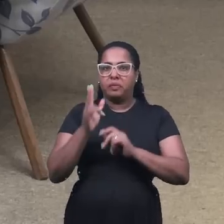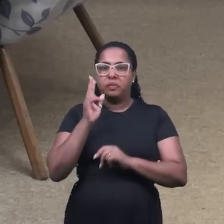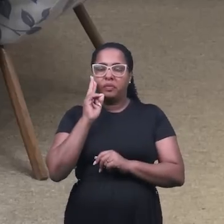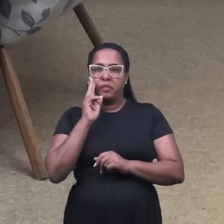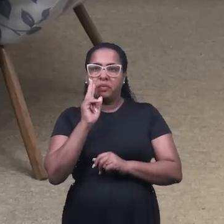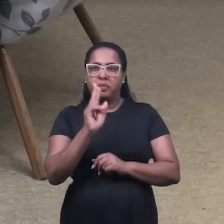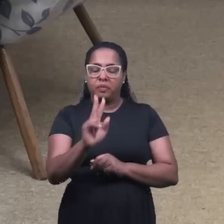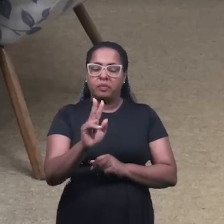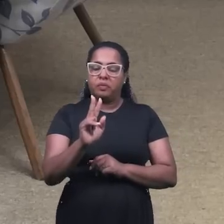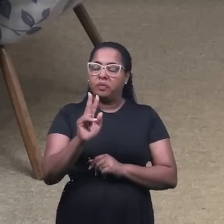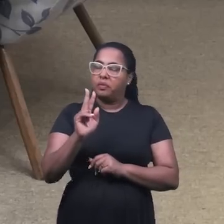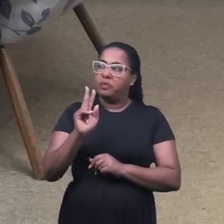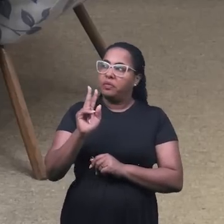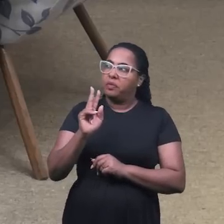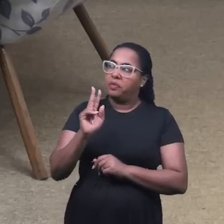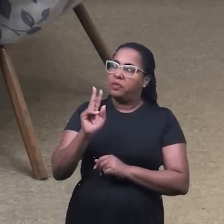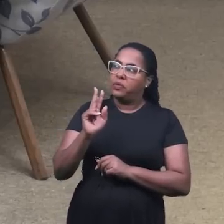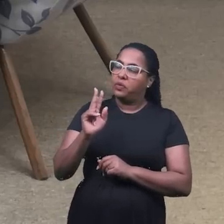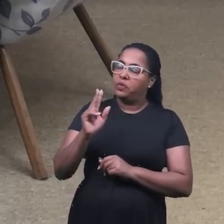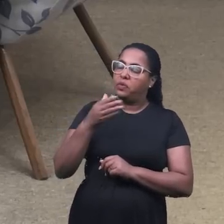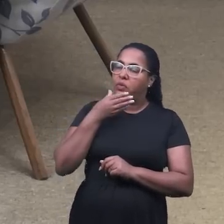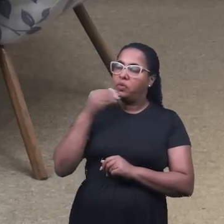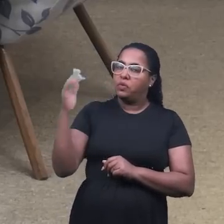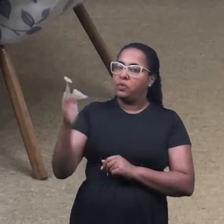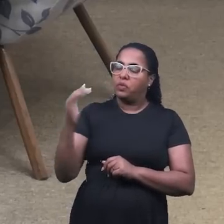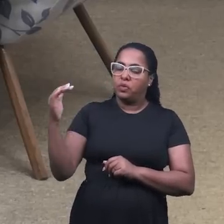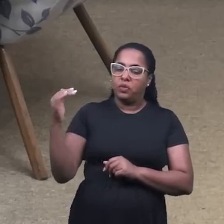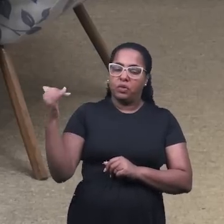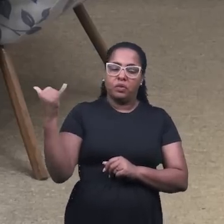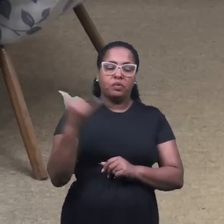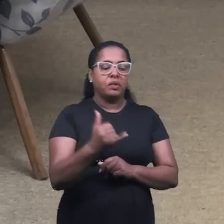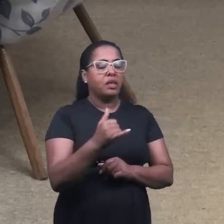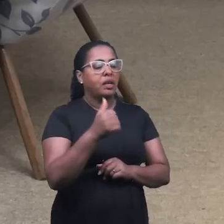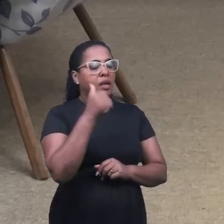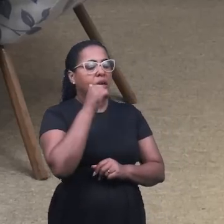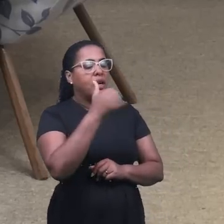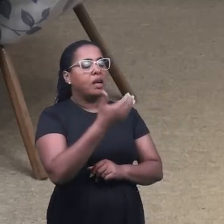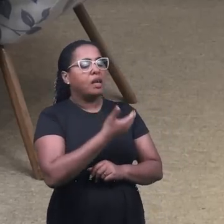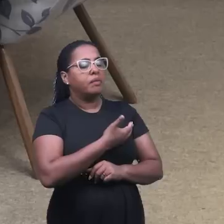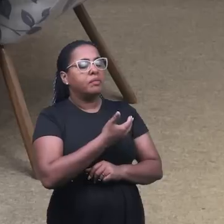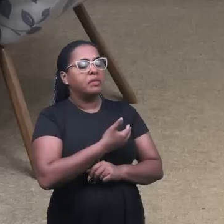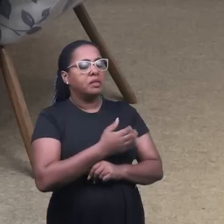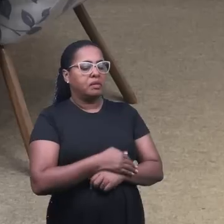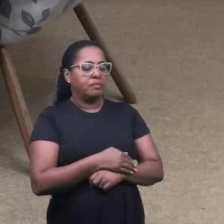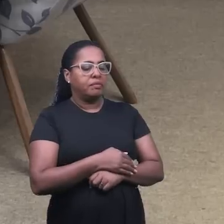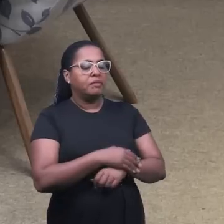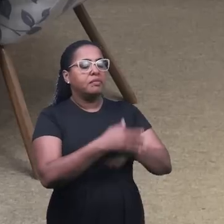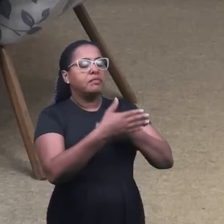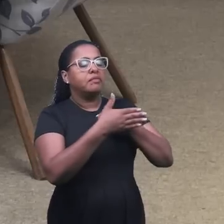ouvir do noivo chamá-la de amiga, né, de querida.